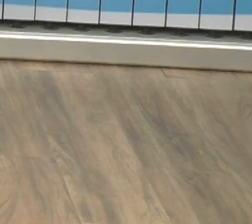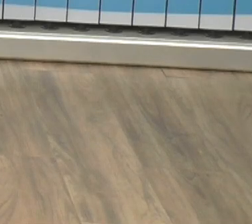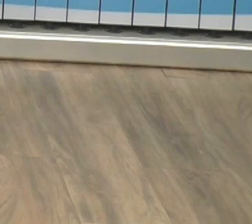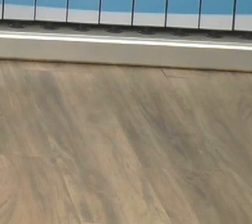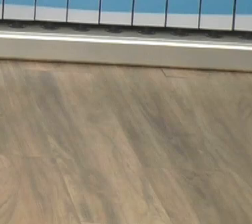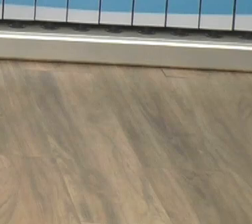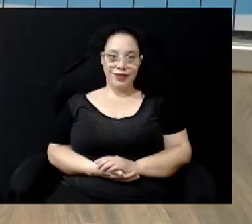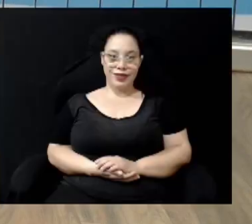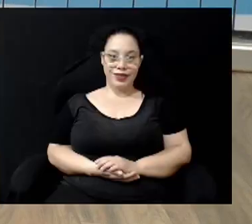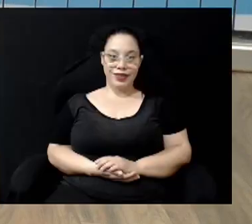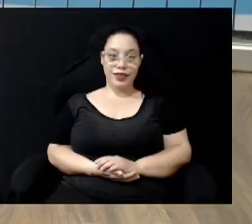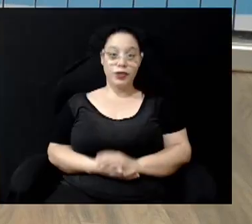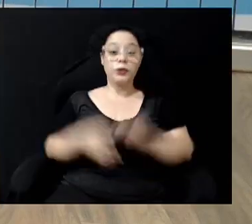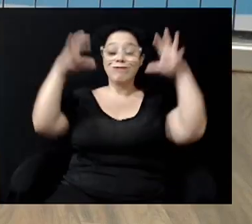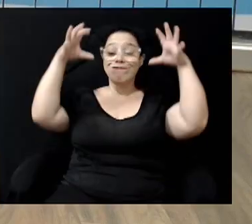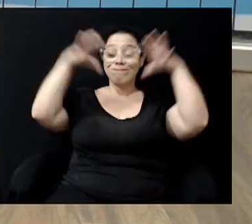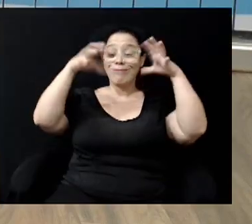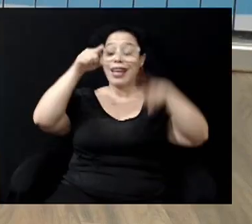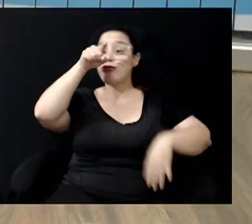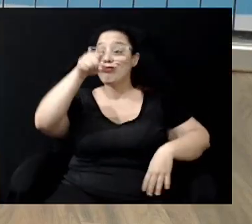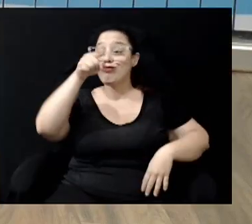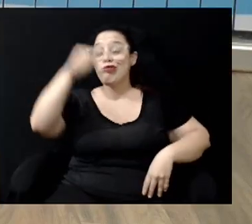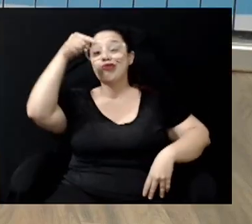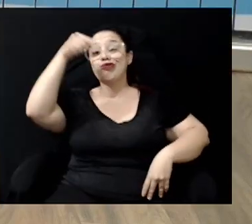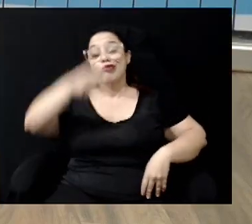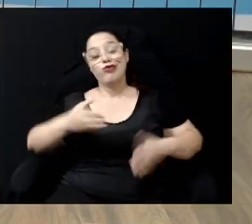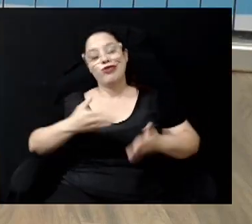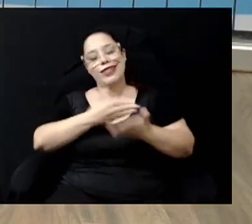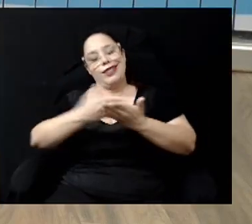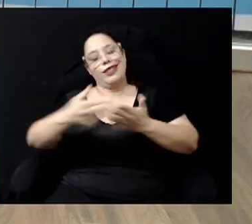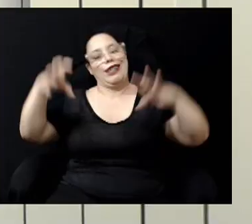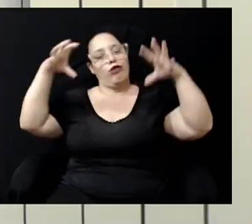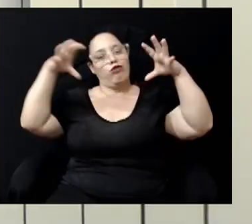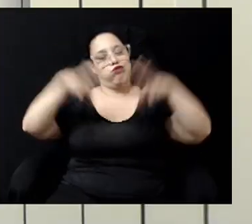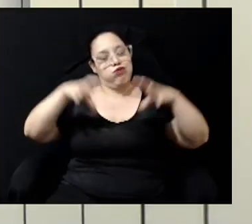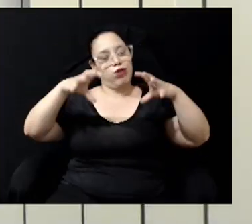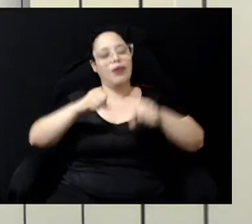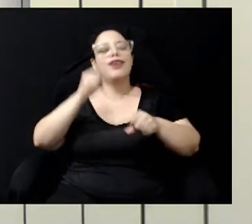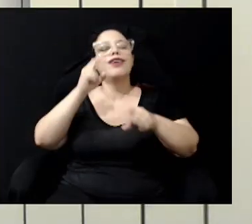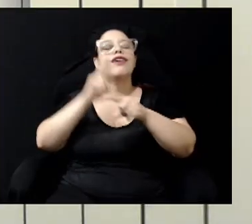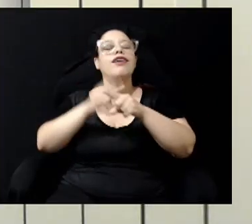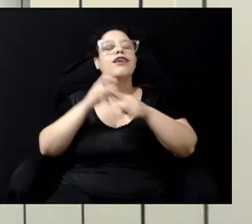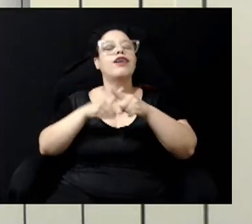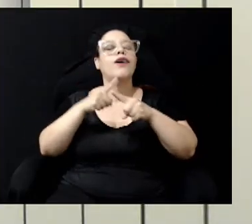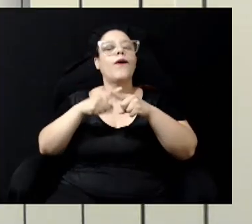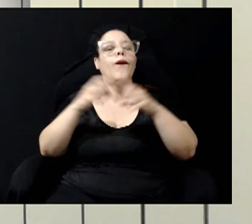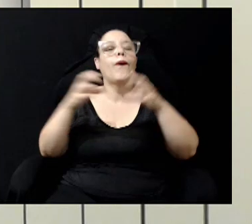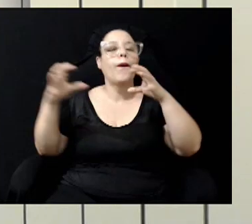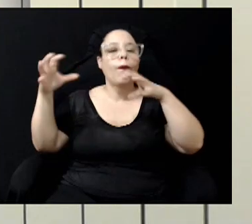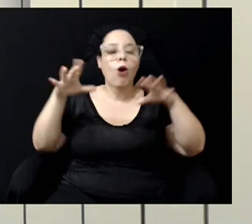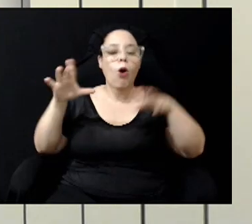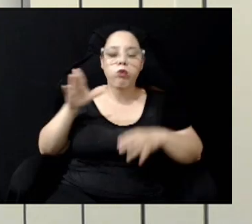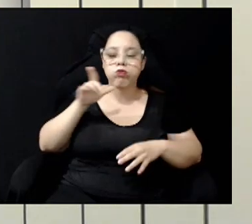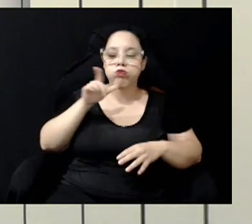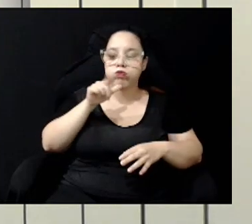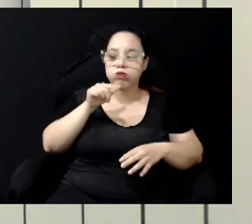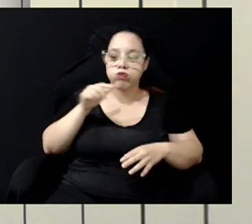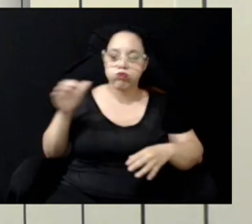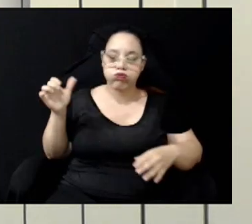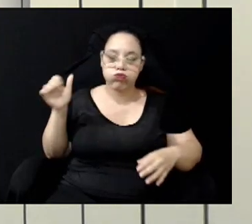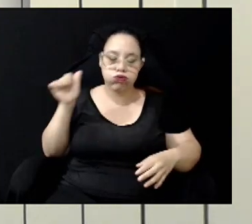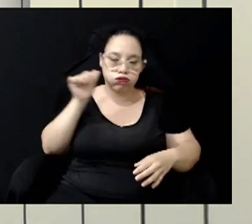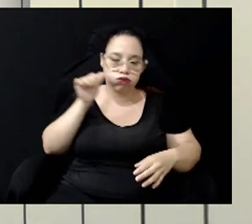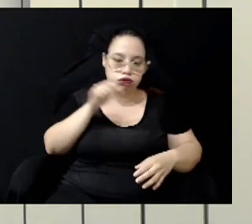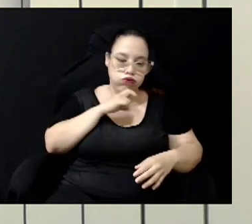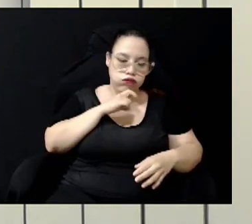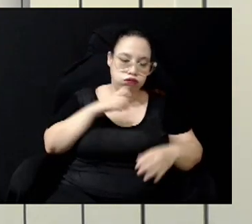Tá chovendo aí? Porque aqui já começou a chuvinha, ó. Isso porque a passagem de uma frente fria pelo litoral do estado ao